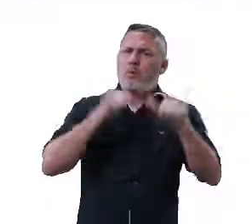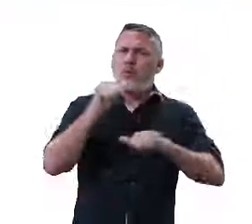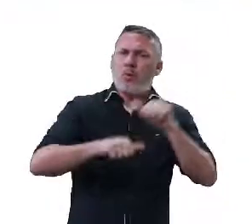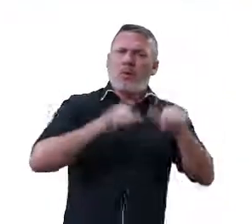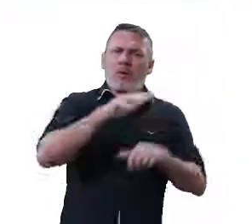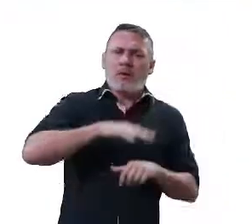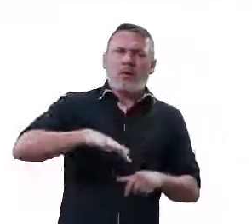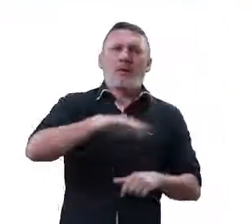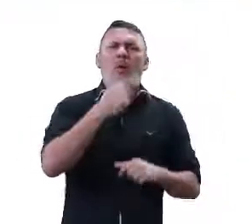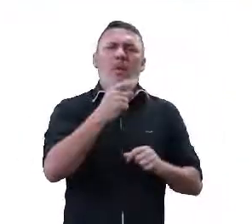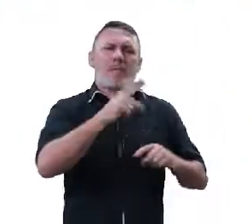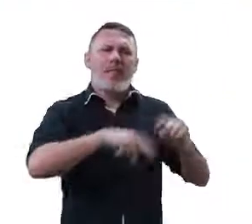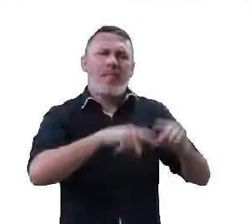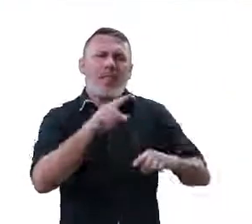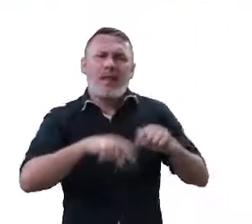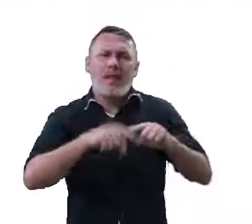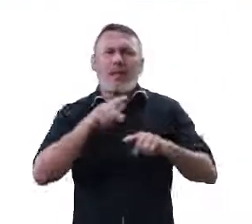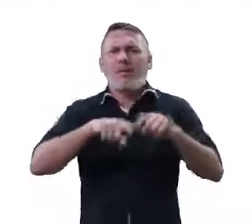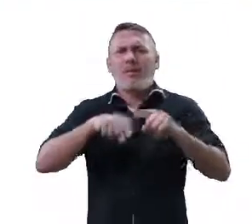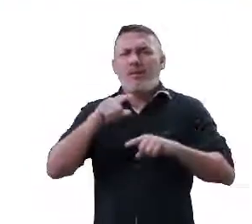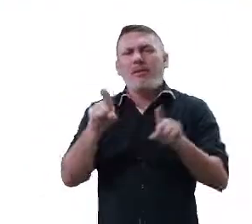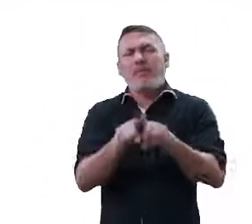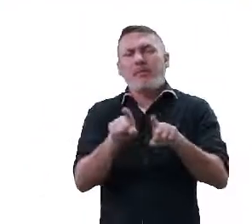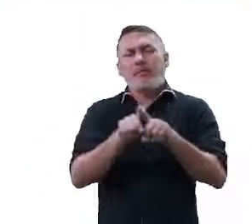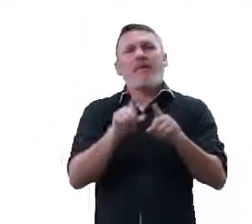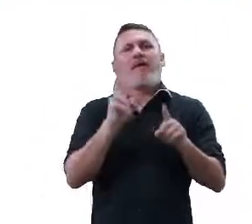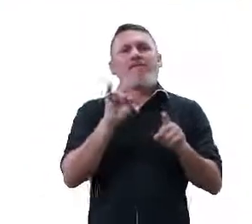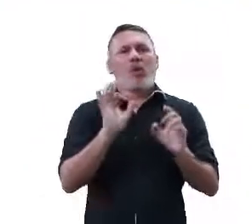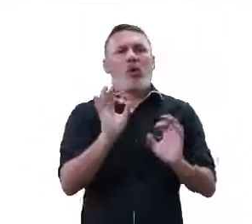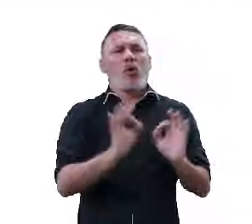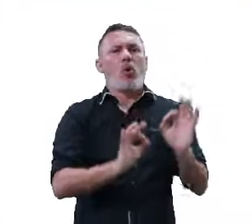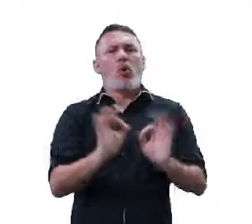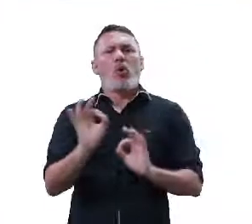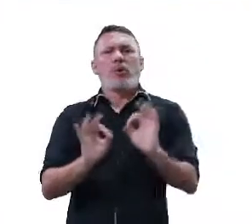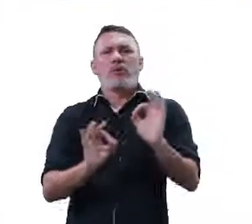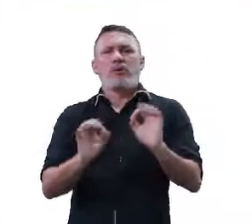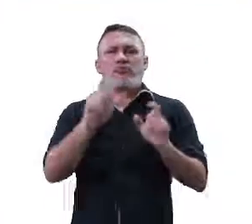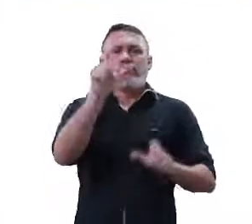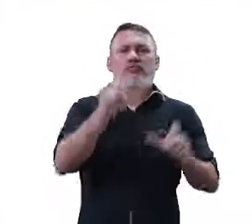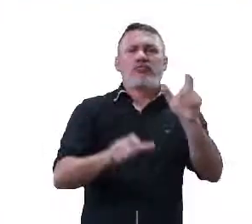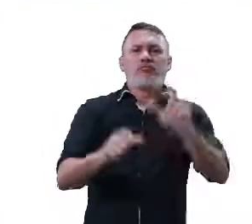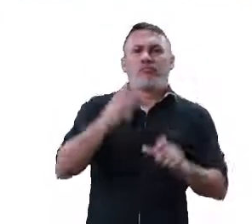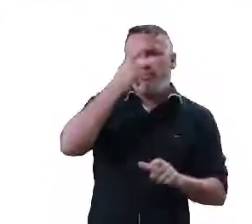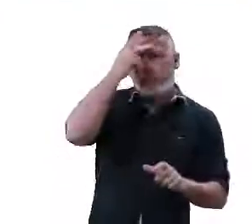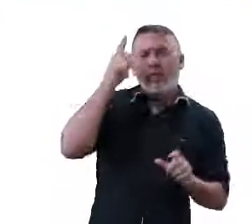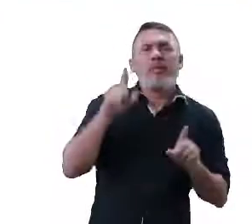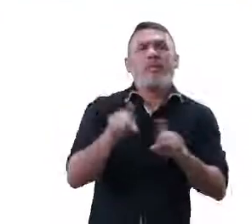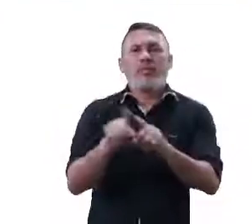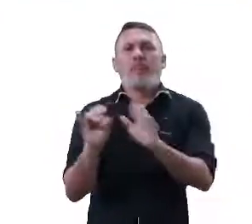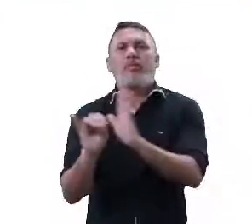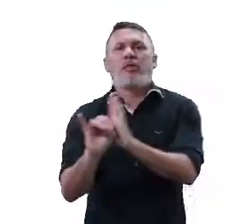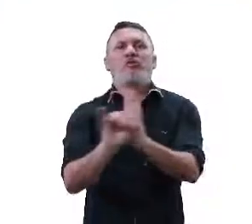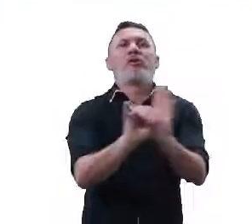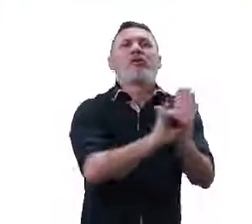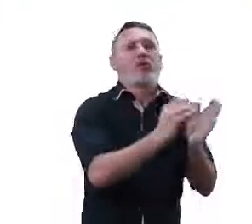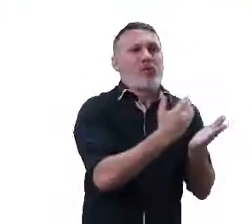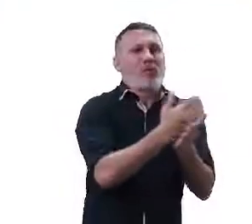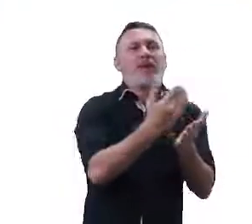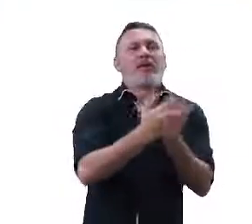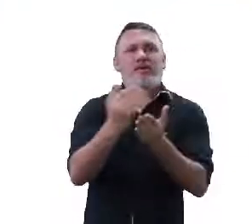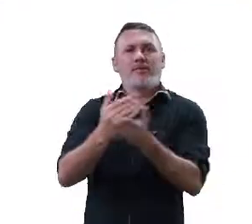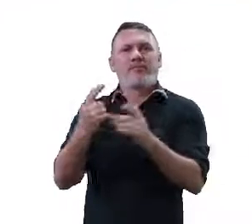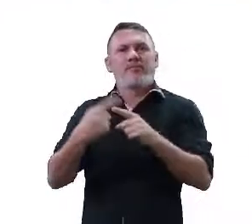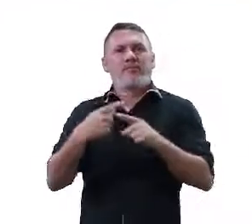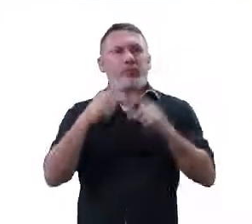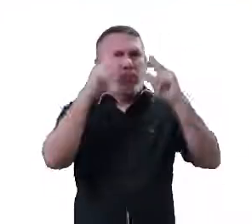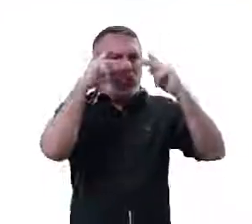de bens materiais, mas também na forma de organização e identidade dos indivíduos, né? Então, a organização da sociedade e como é que os